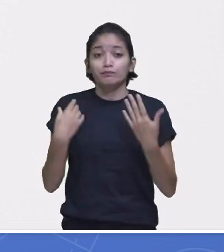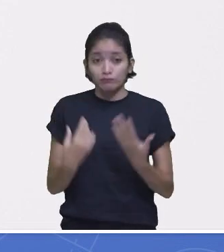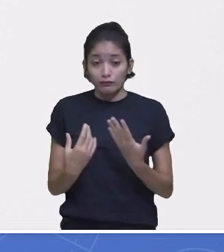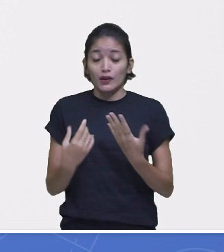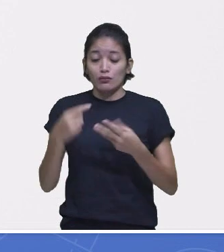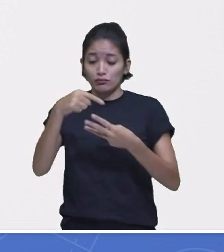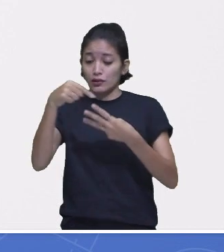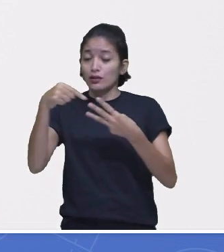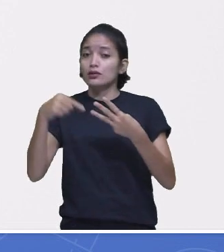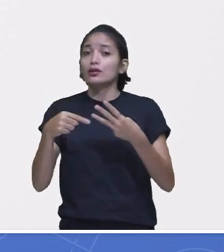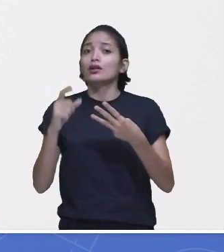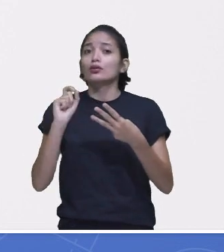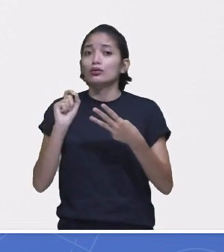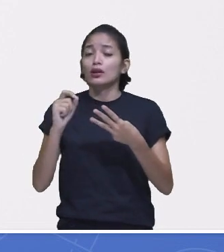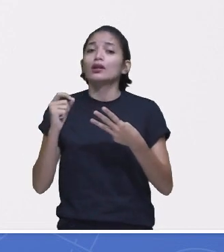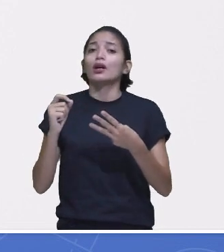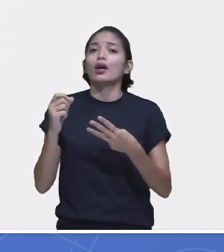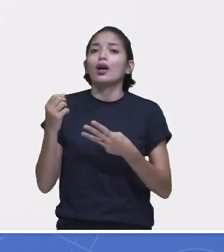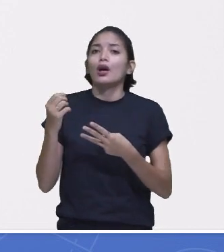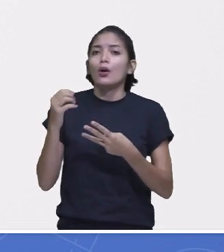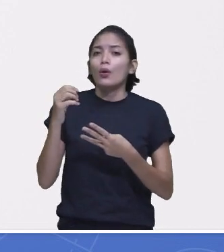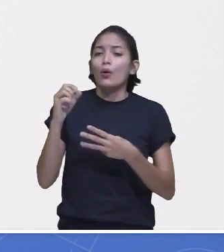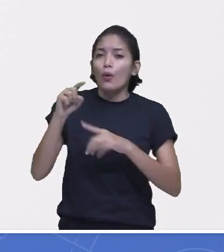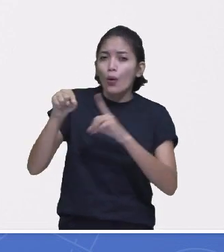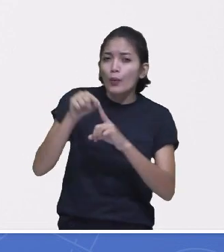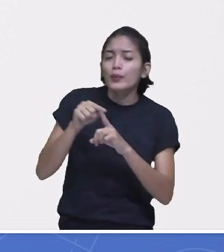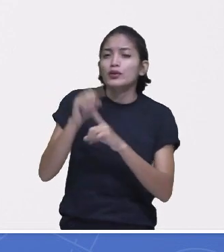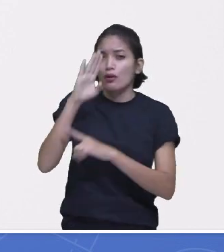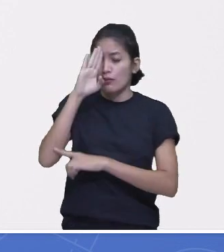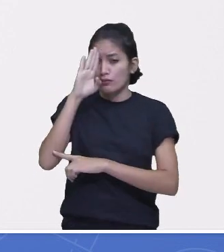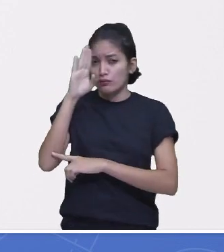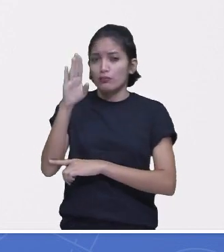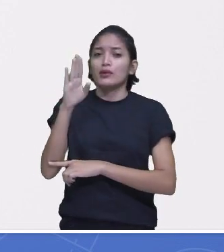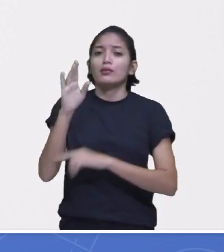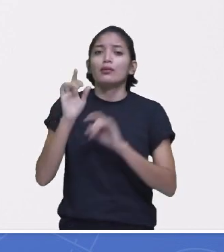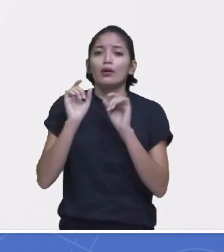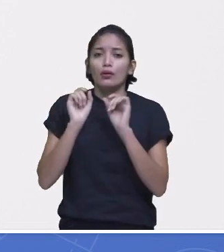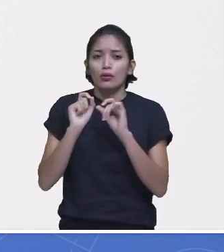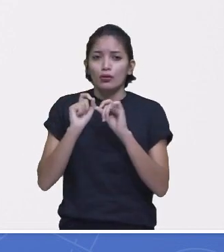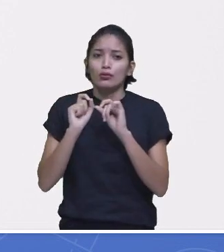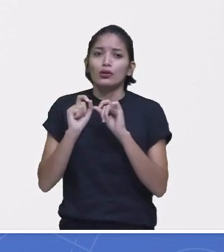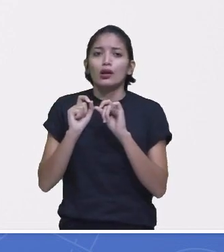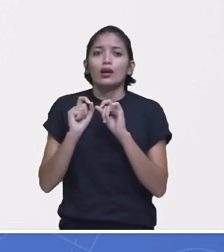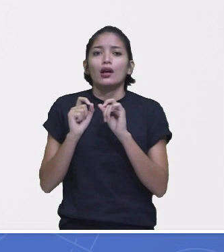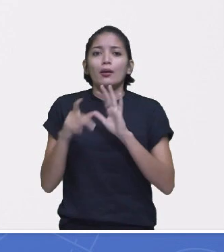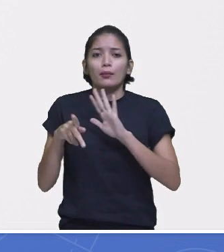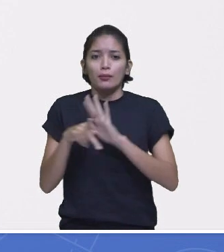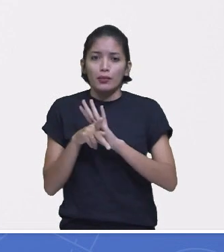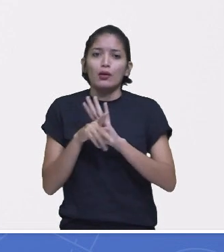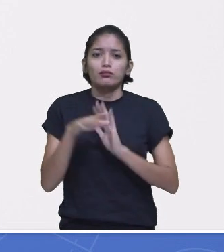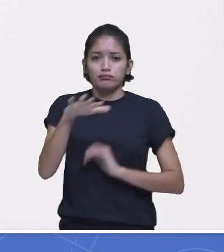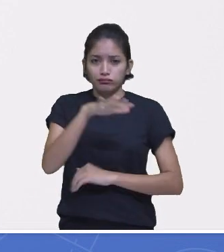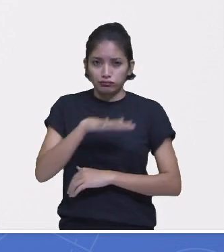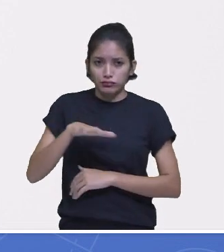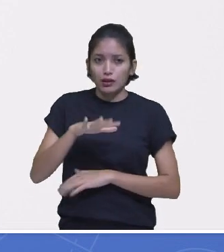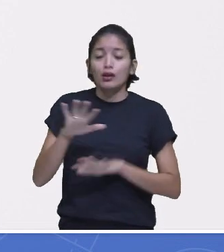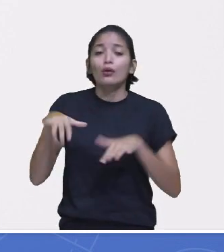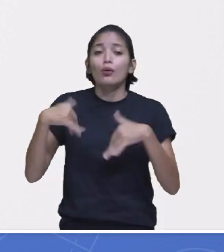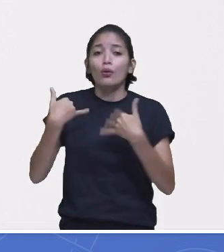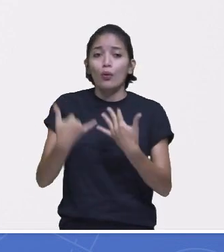estas, a que possui como função principal secretar os componentes da matriz orgânica é